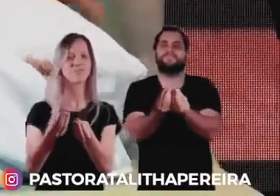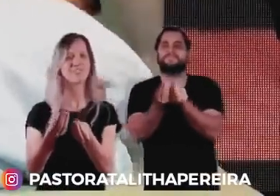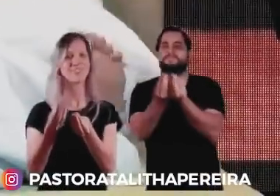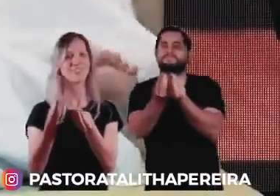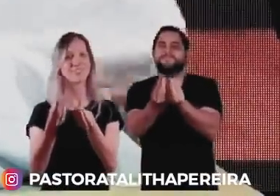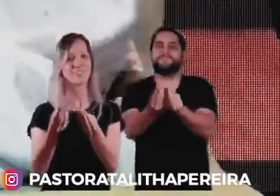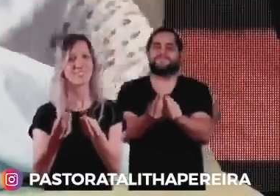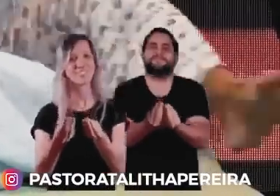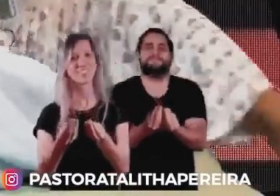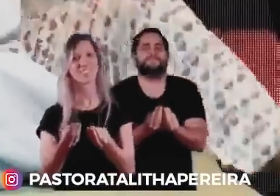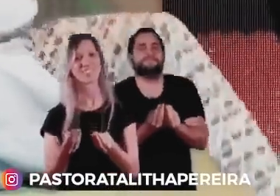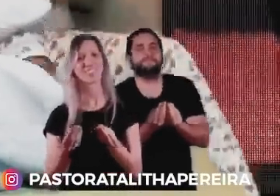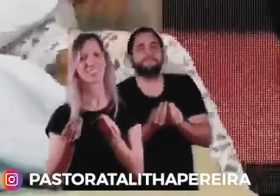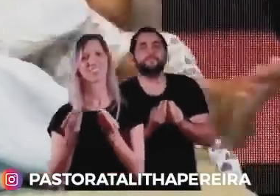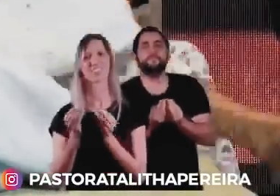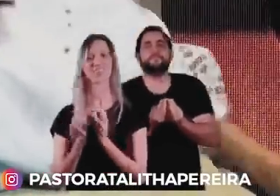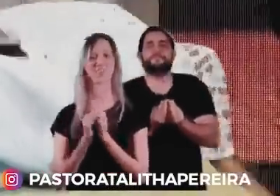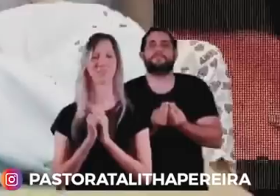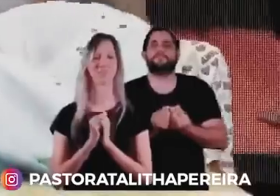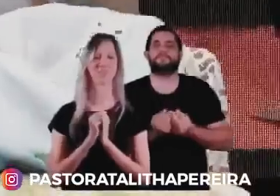mãos.